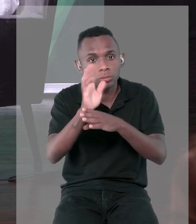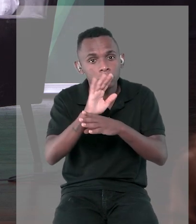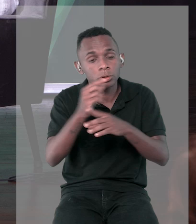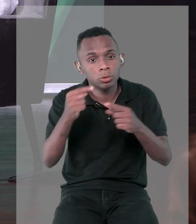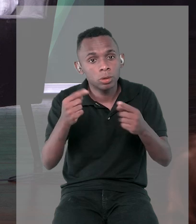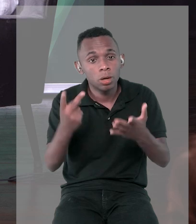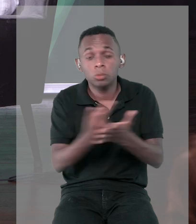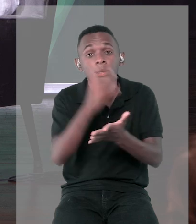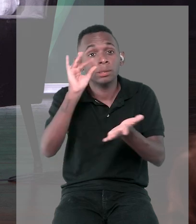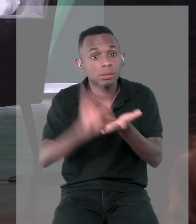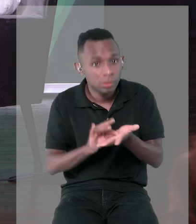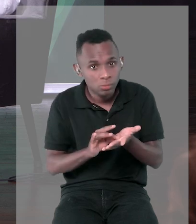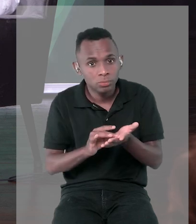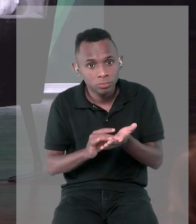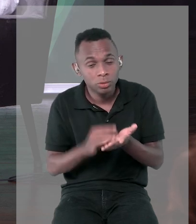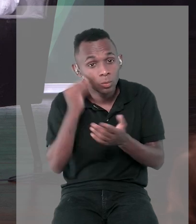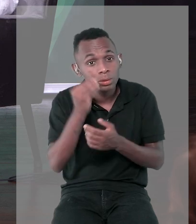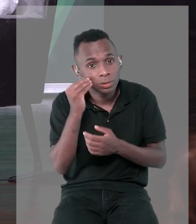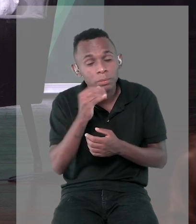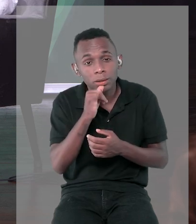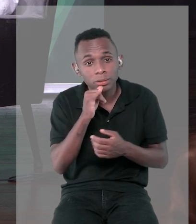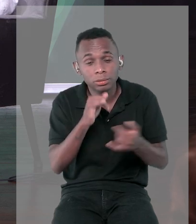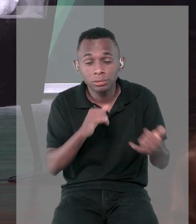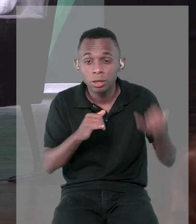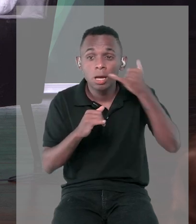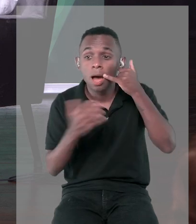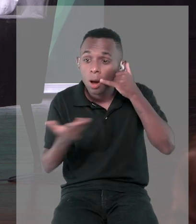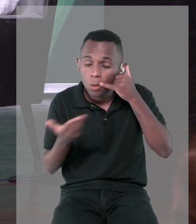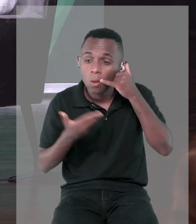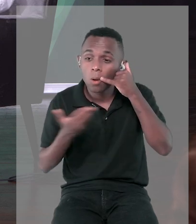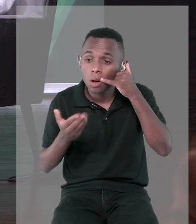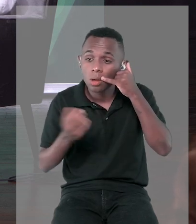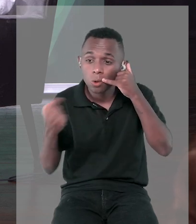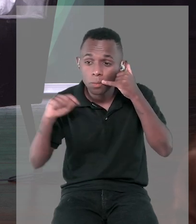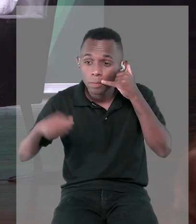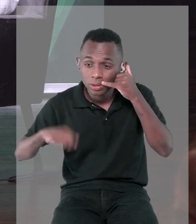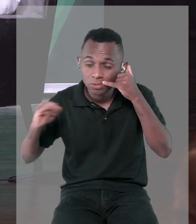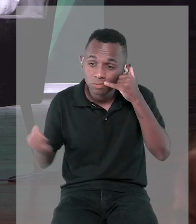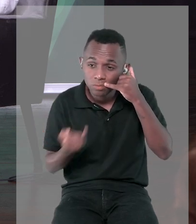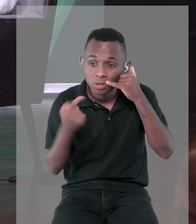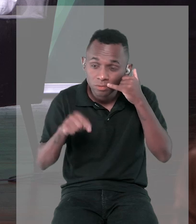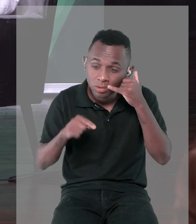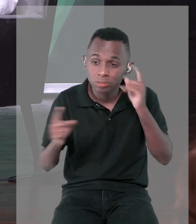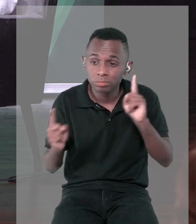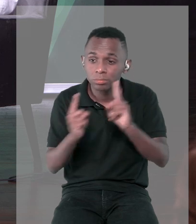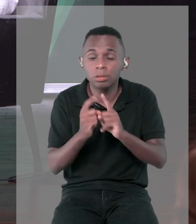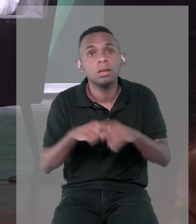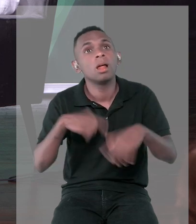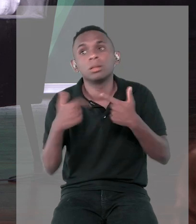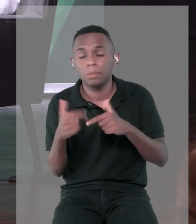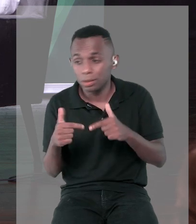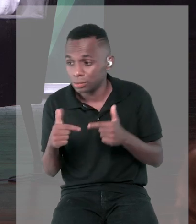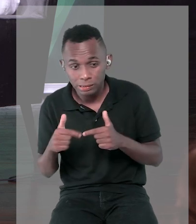É diferente. É a Clarice ligando para ela, vem aqui agora, eu preciso de você. Vem aqui agora. E ela no